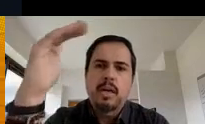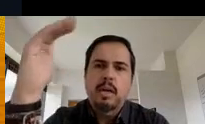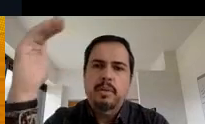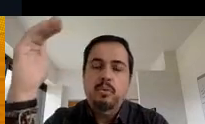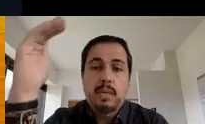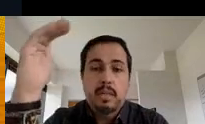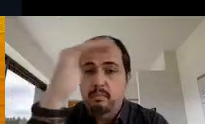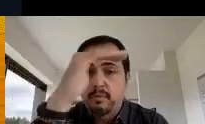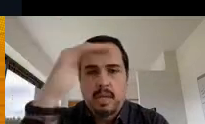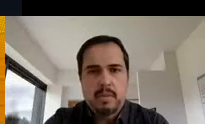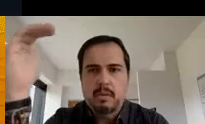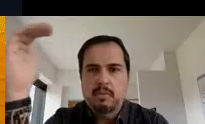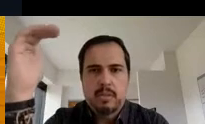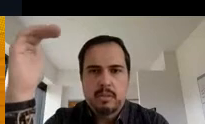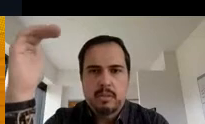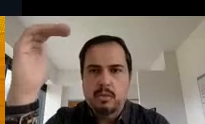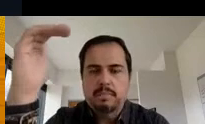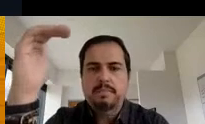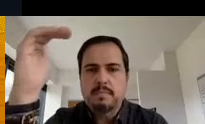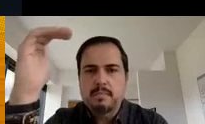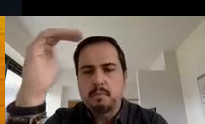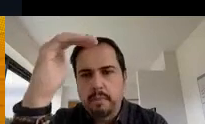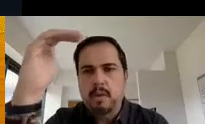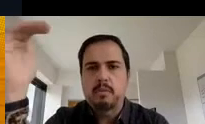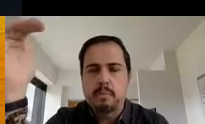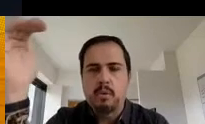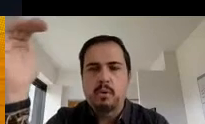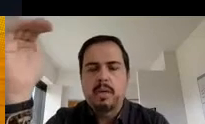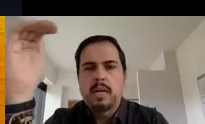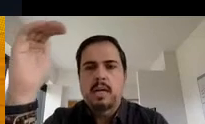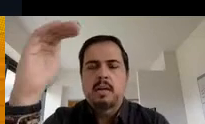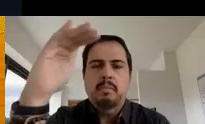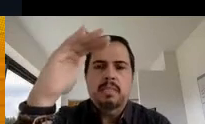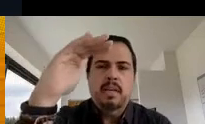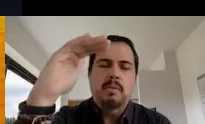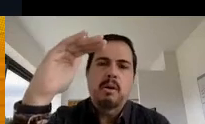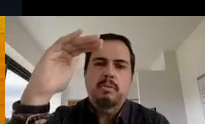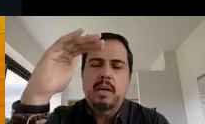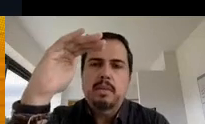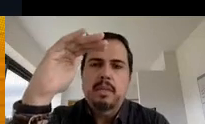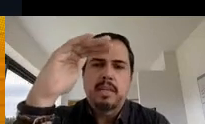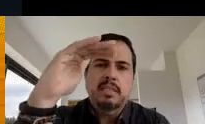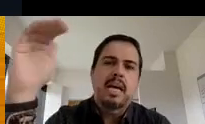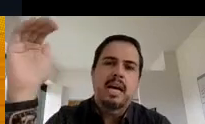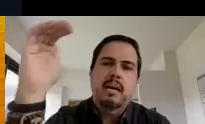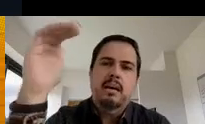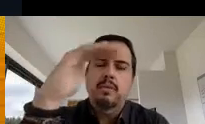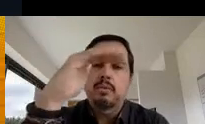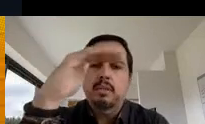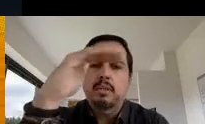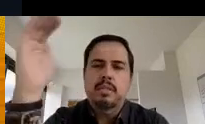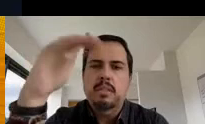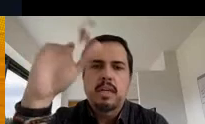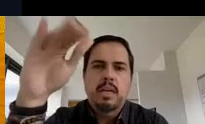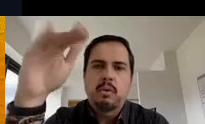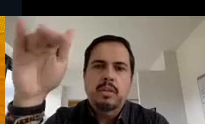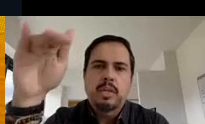analfabeto funcional, pessoa que termina o ensino médio, pega o diploma, mas ela mal sabe